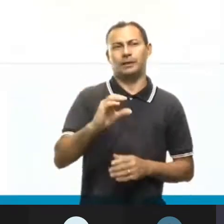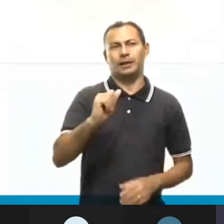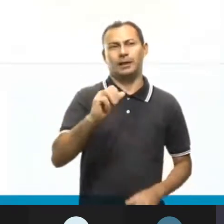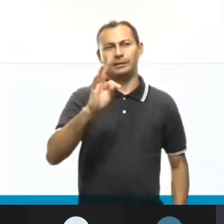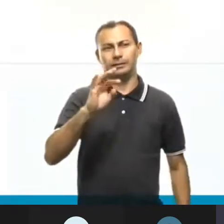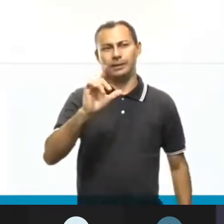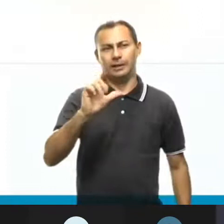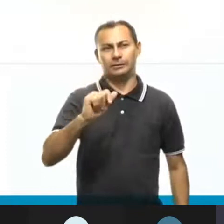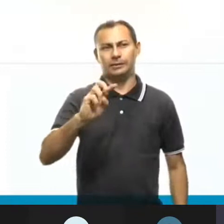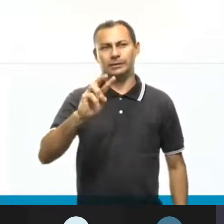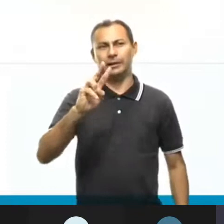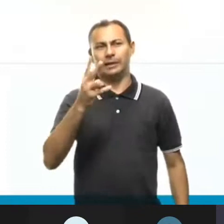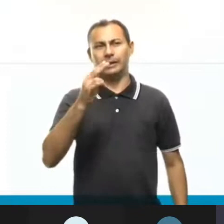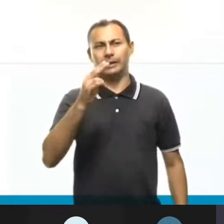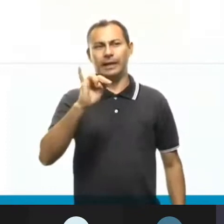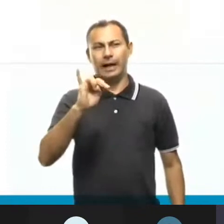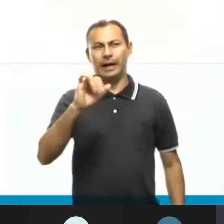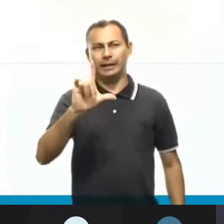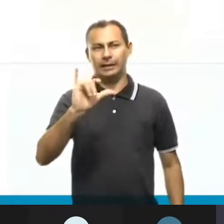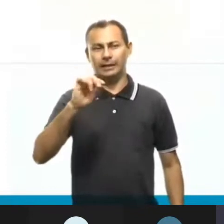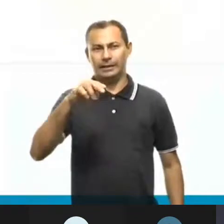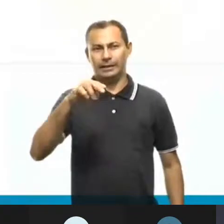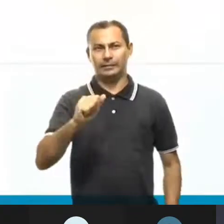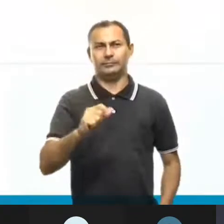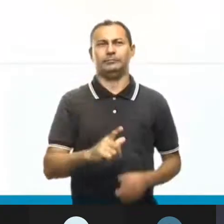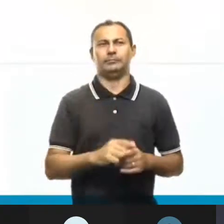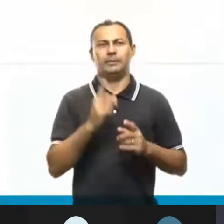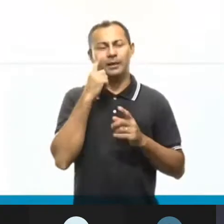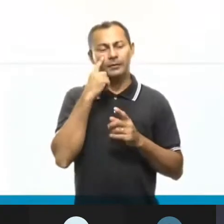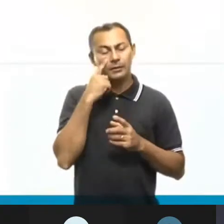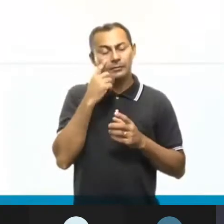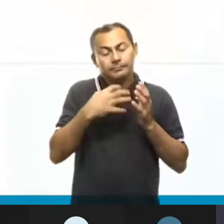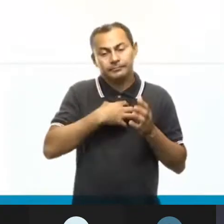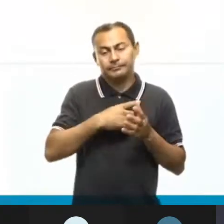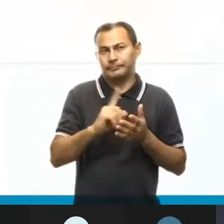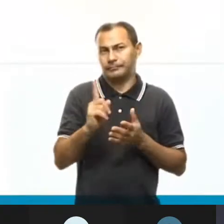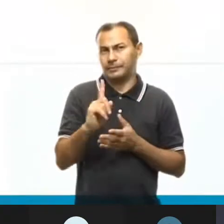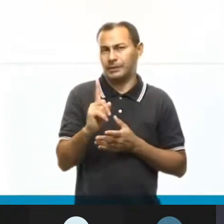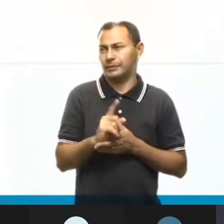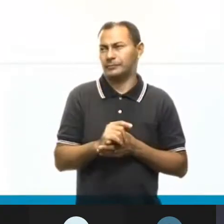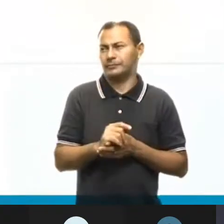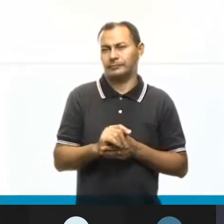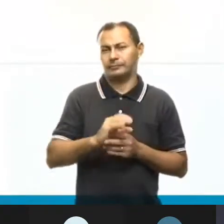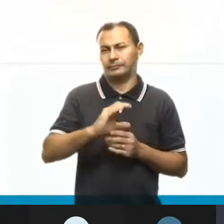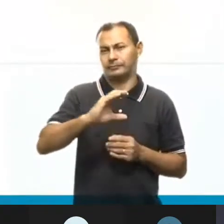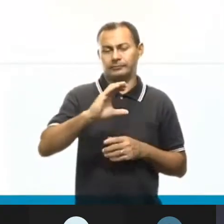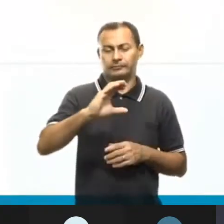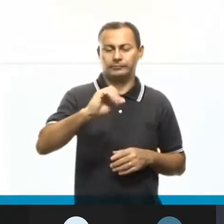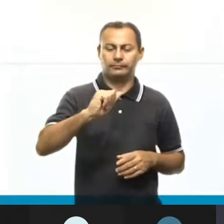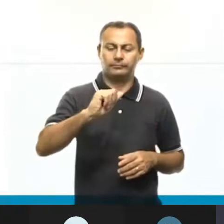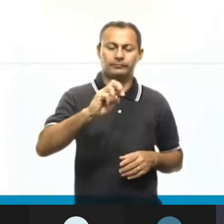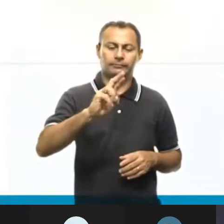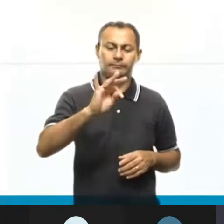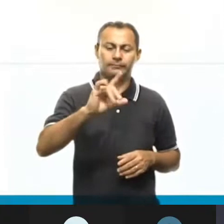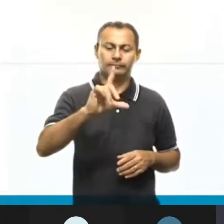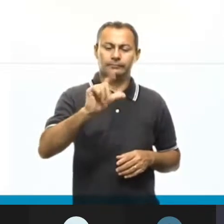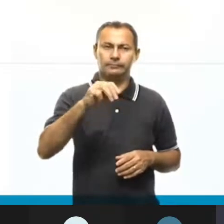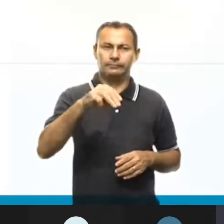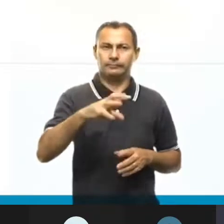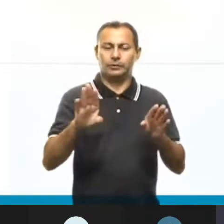cartilagem hialina, né, na traqueia a gente vai ver daqui a pouco que ela tem uma forma de C, né, então não é uma cartilagem totalmente